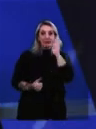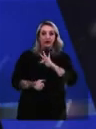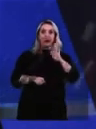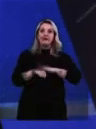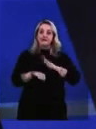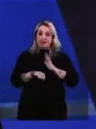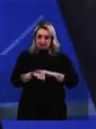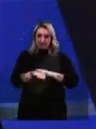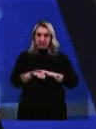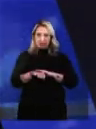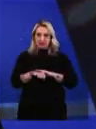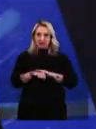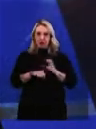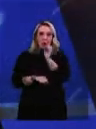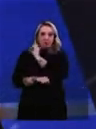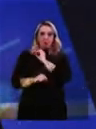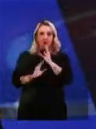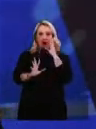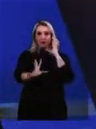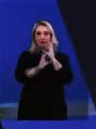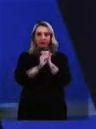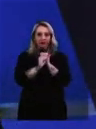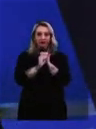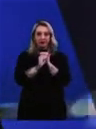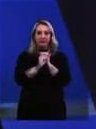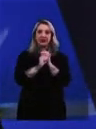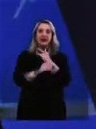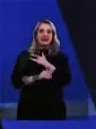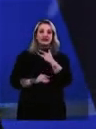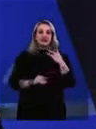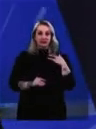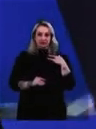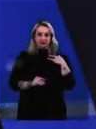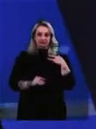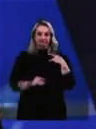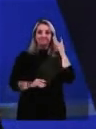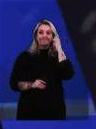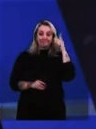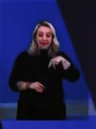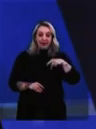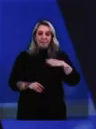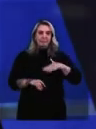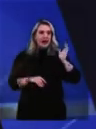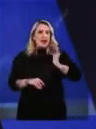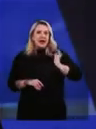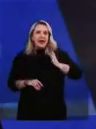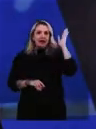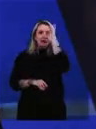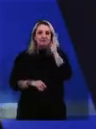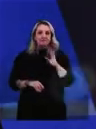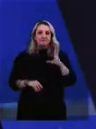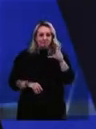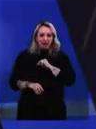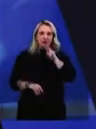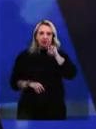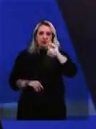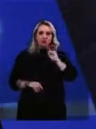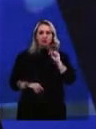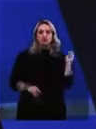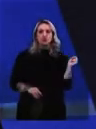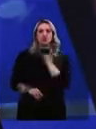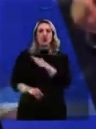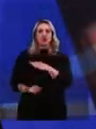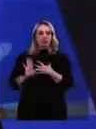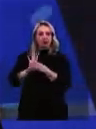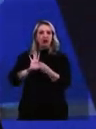fazer isso. A gente vai zerar a fila da saúde na cidade de São Paulo. A cidade mais rica do Brasil merece ter um SUS modelo.